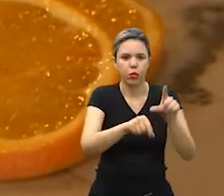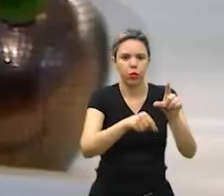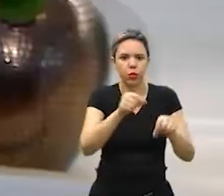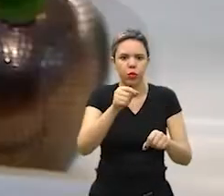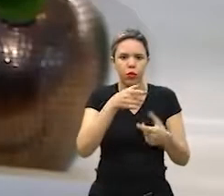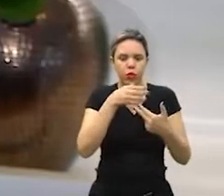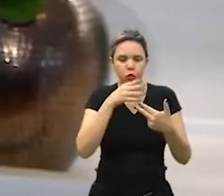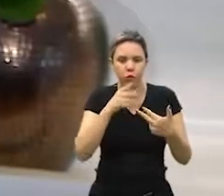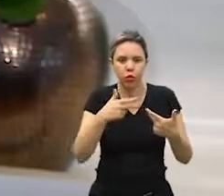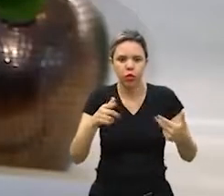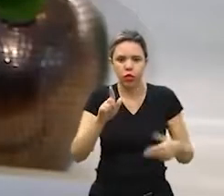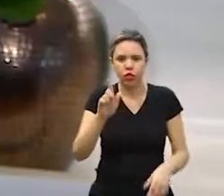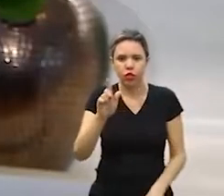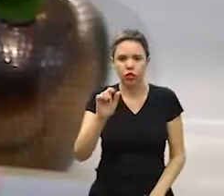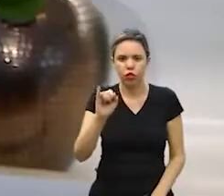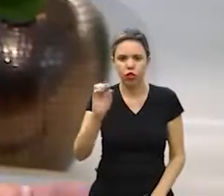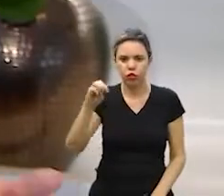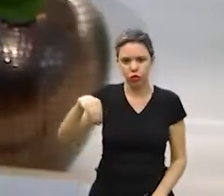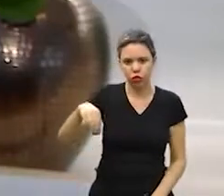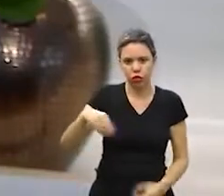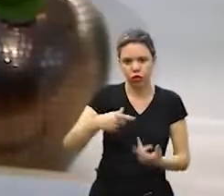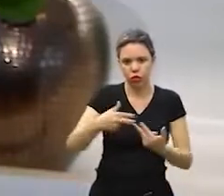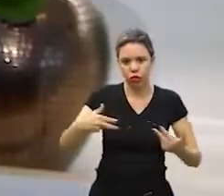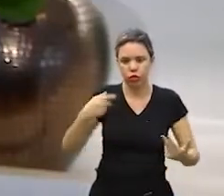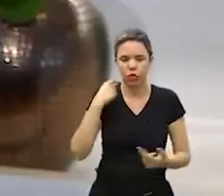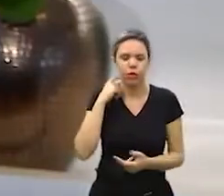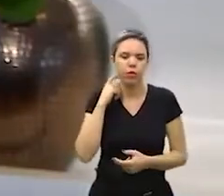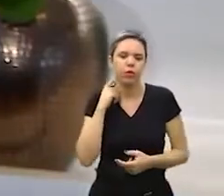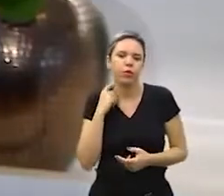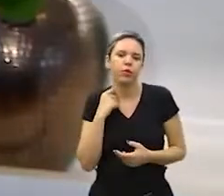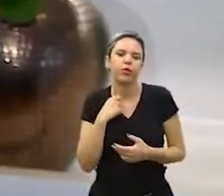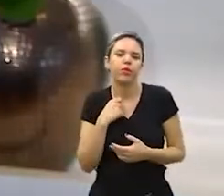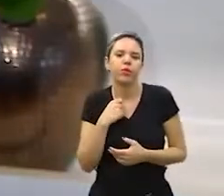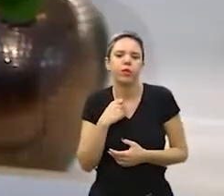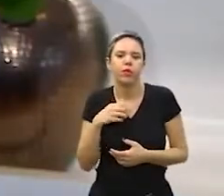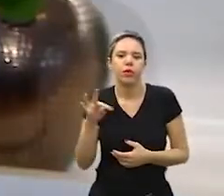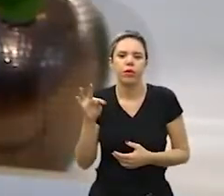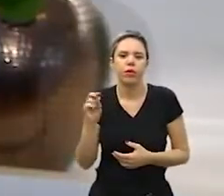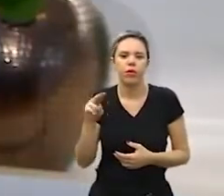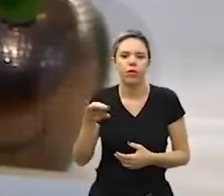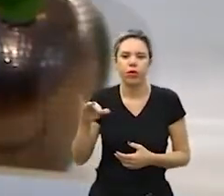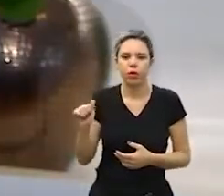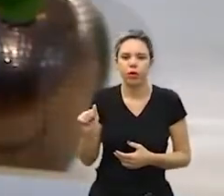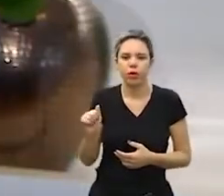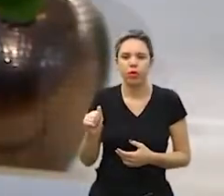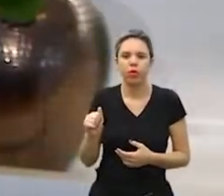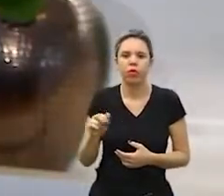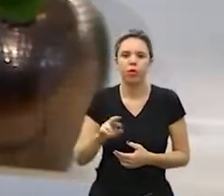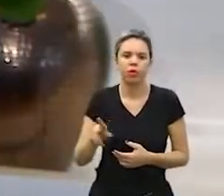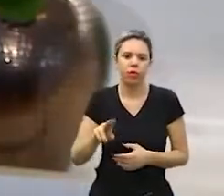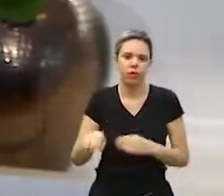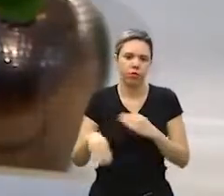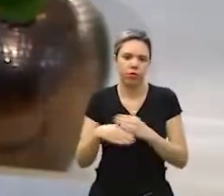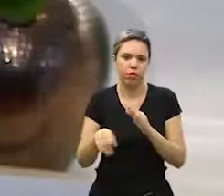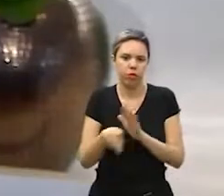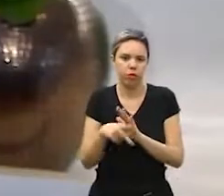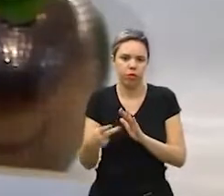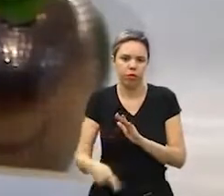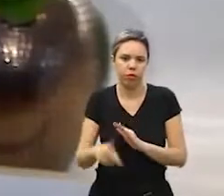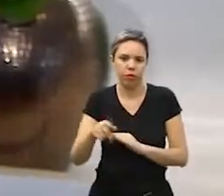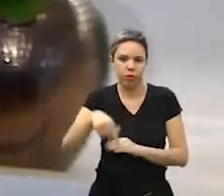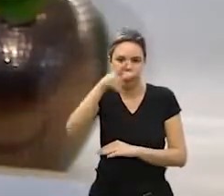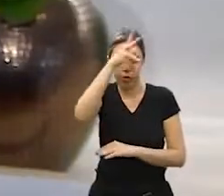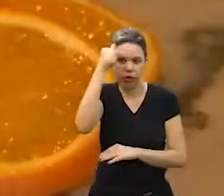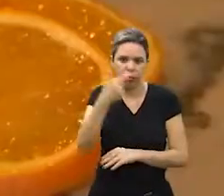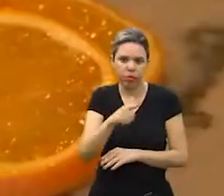para coquetéis de gin tônica, também surgiu variações também da tônica. Ela não se inclui no padrão da tônica, mas ela